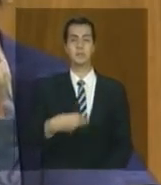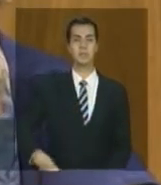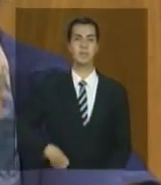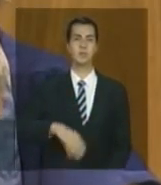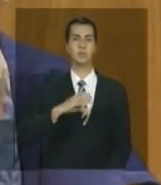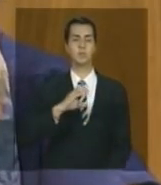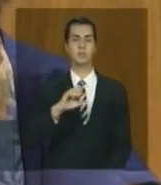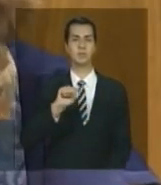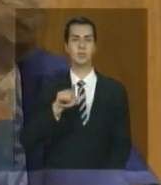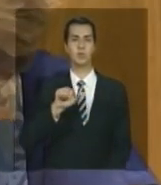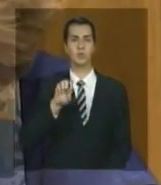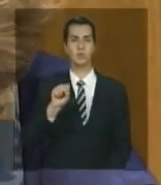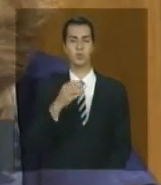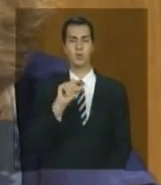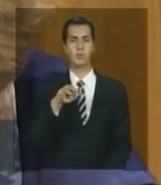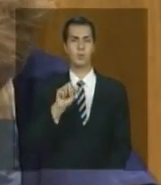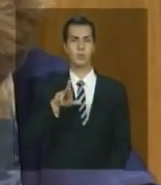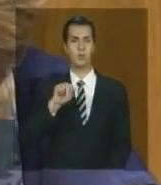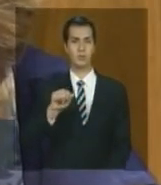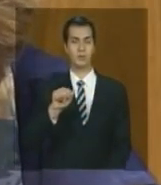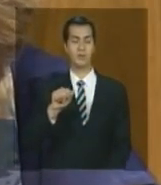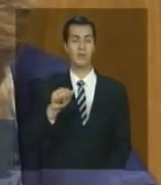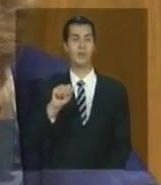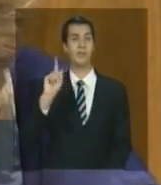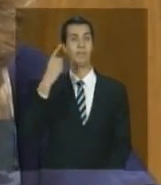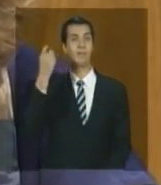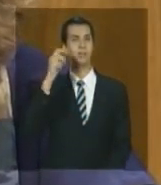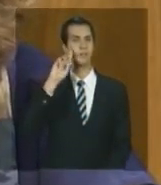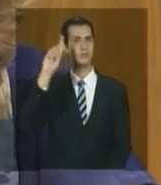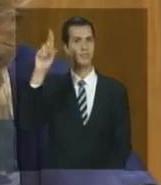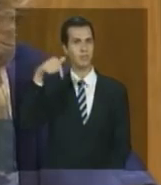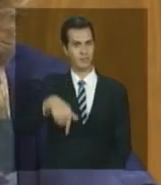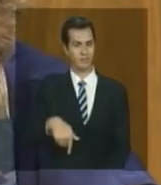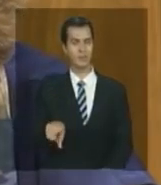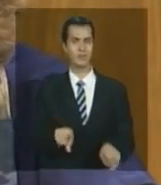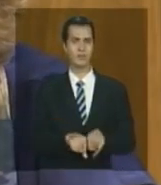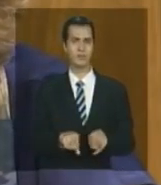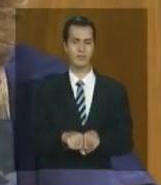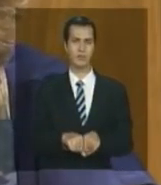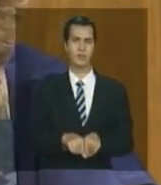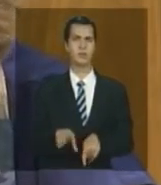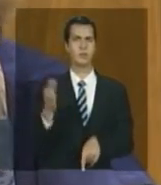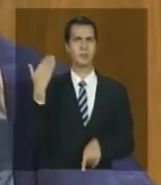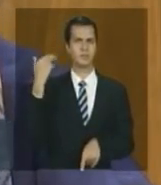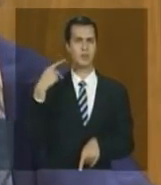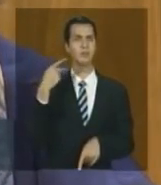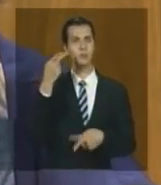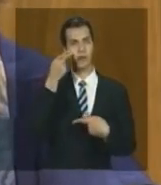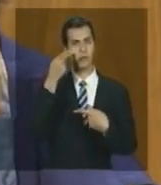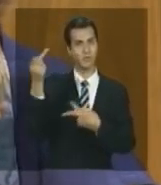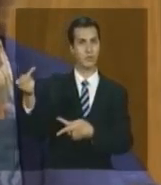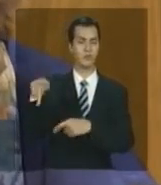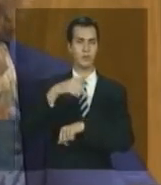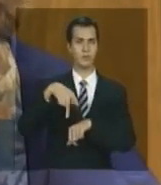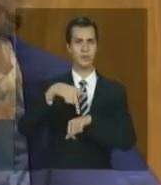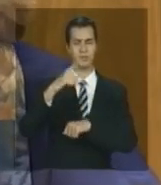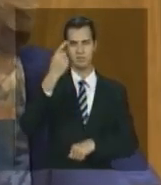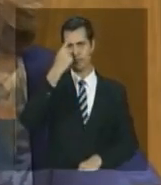saudoso, realizou recentemente uma visita à Índia em fevereiro, primeira semana de fevereiro,